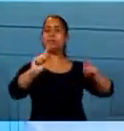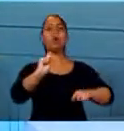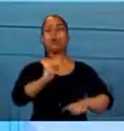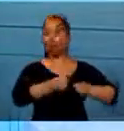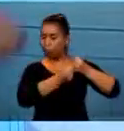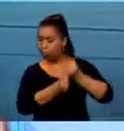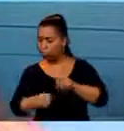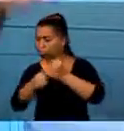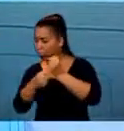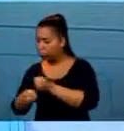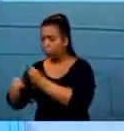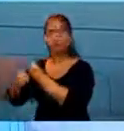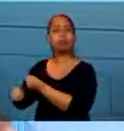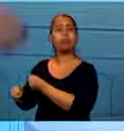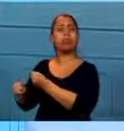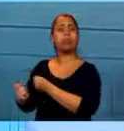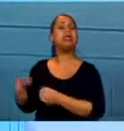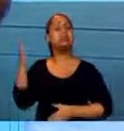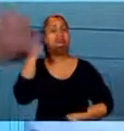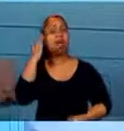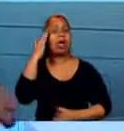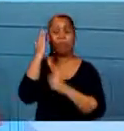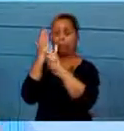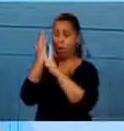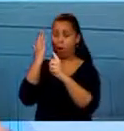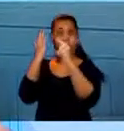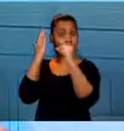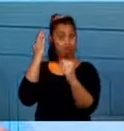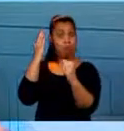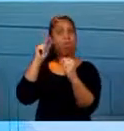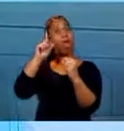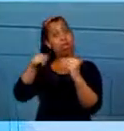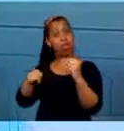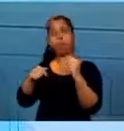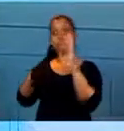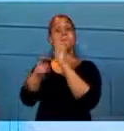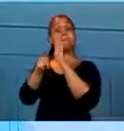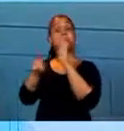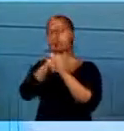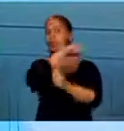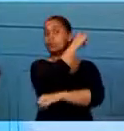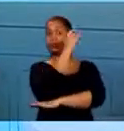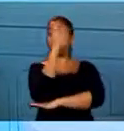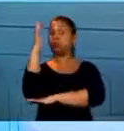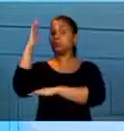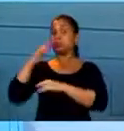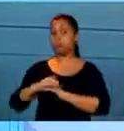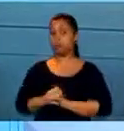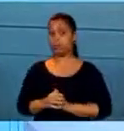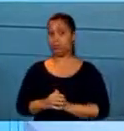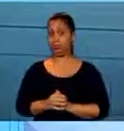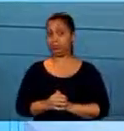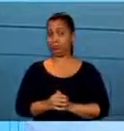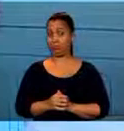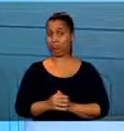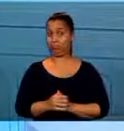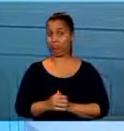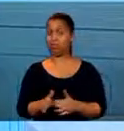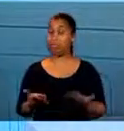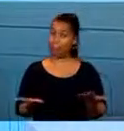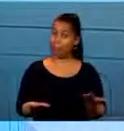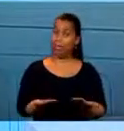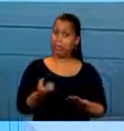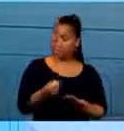é algo orgânico, ser vivo, natural. Né? É incrível, mas